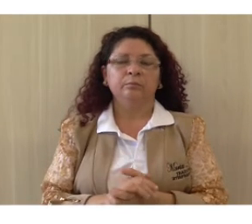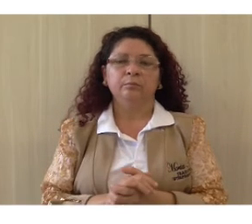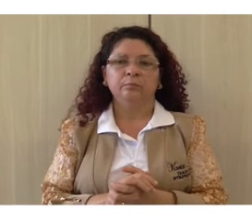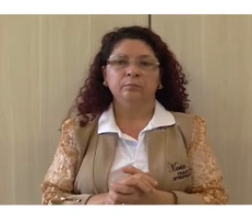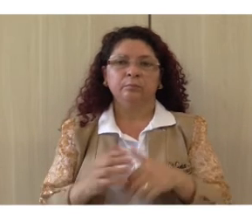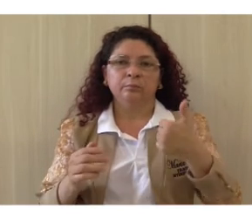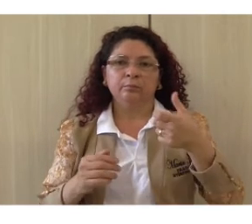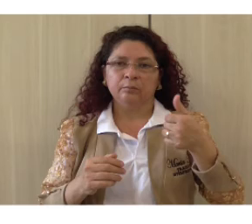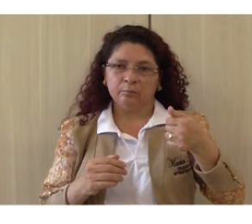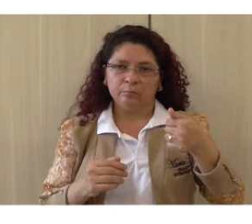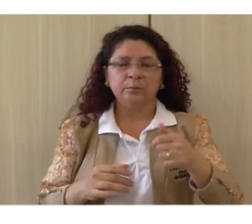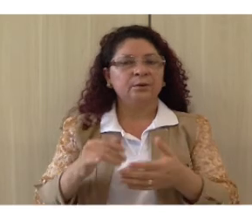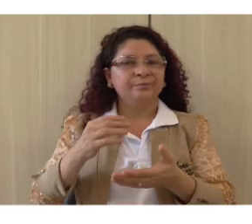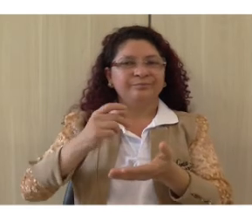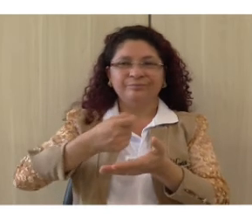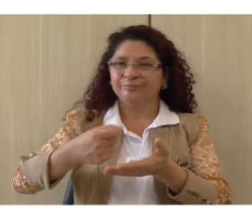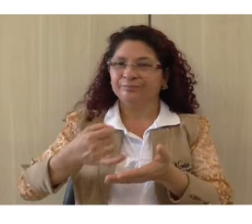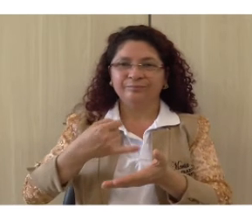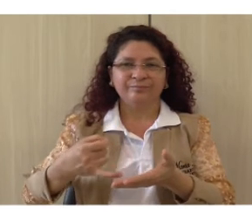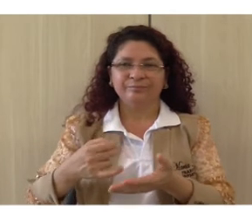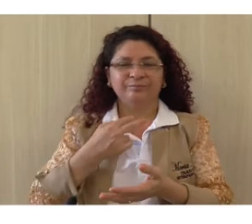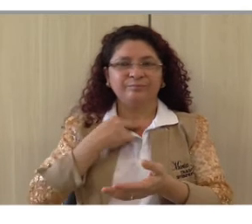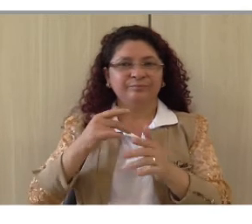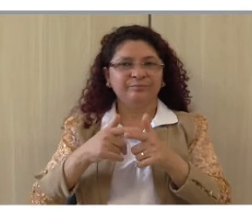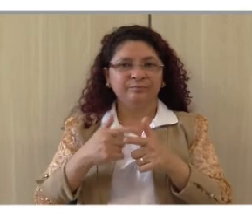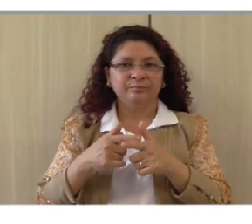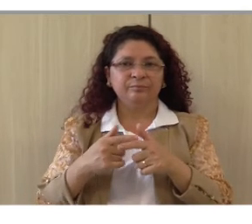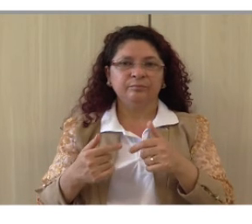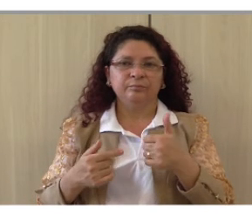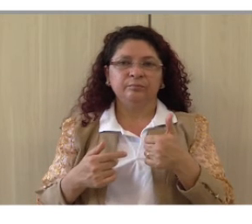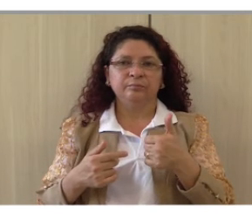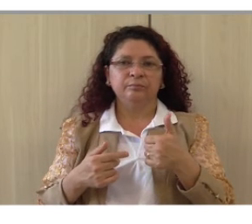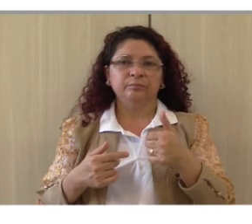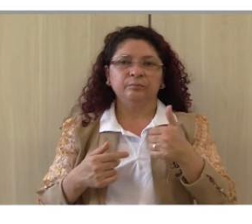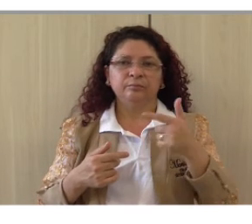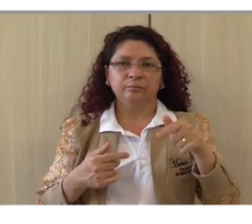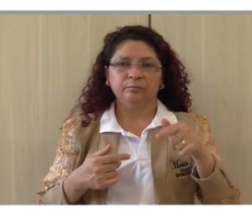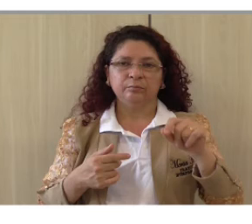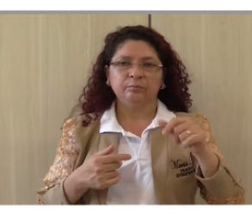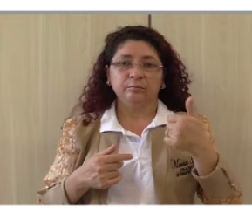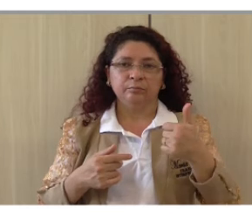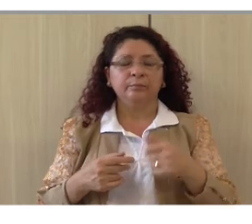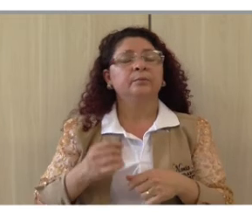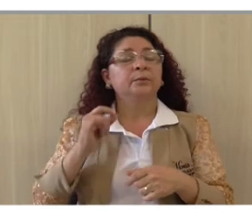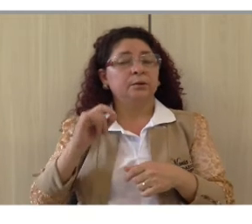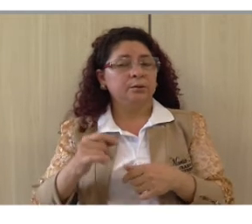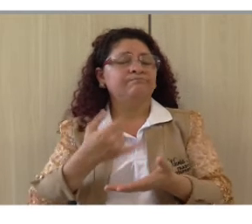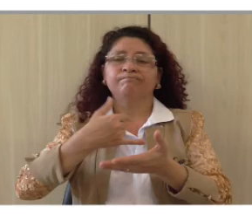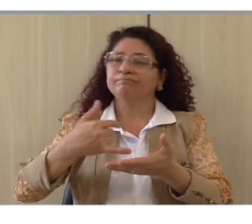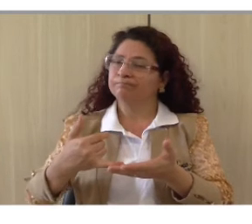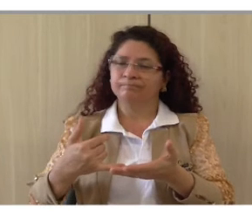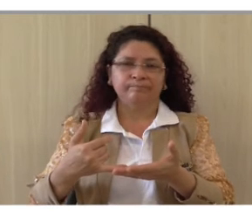Item 17, da não efetivação da matrícula. Item 17.1. O candidato aprovado que não comparecer para